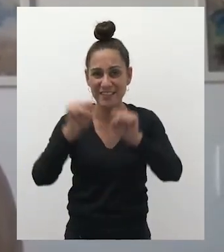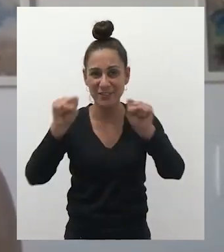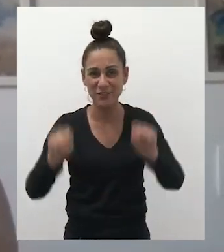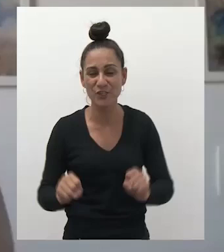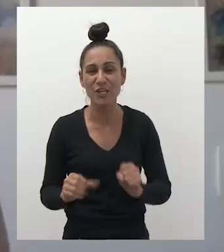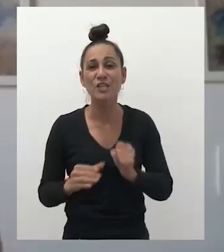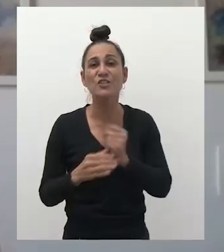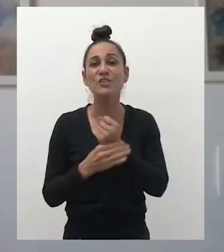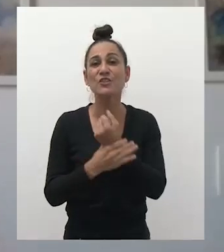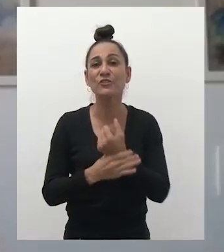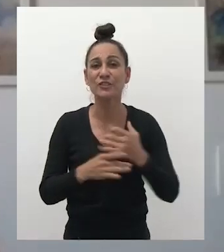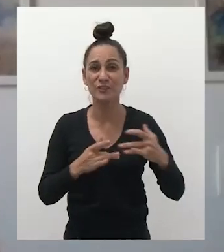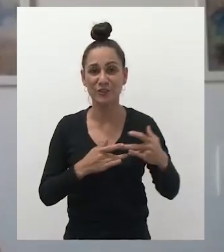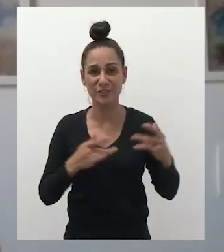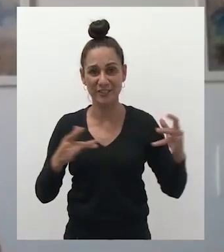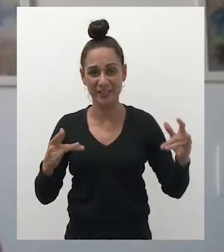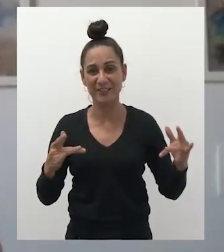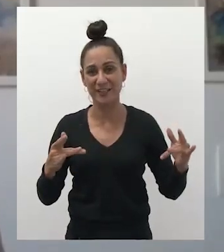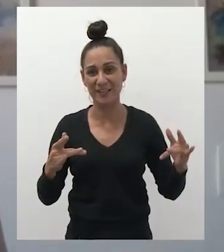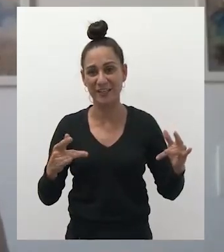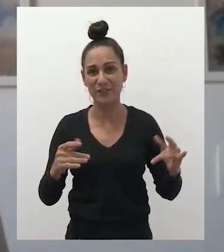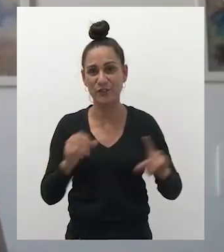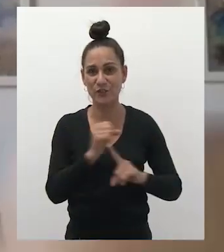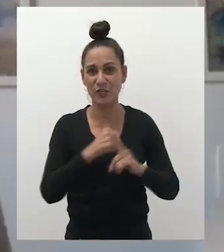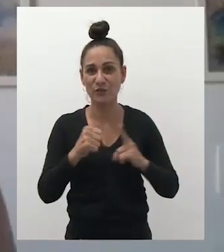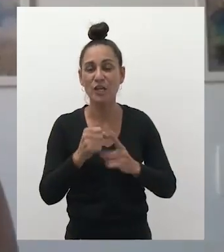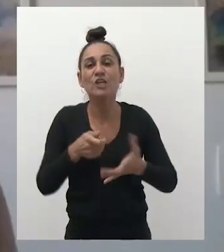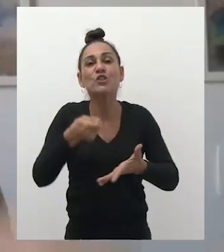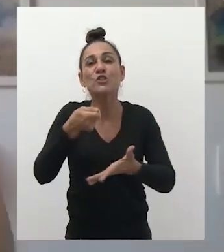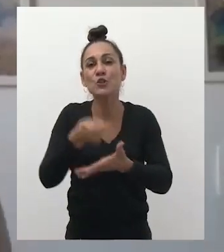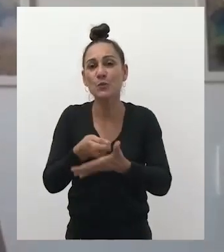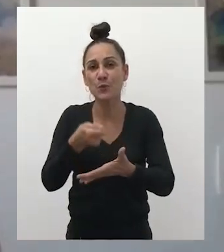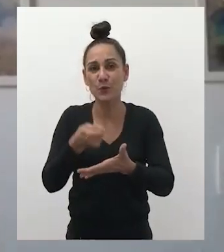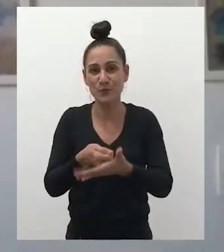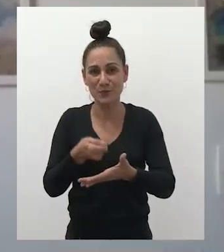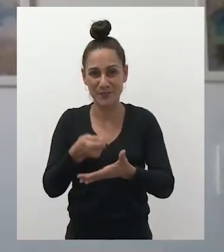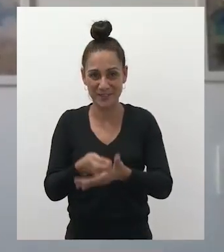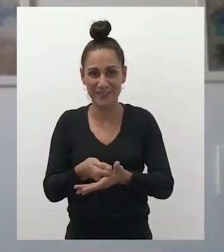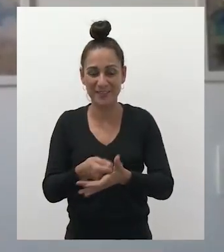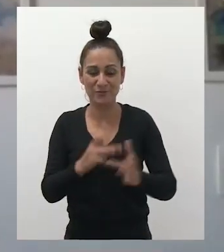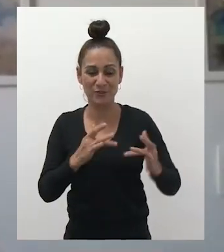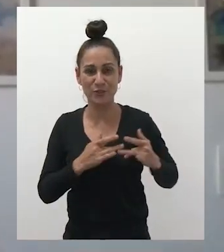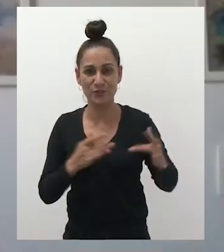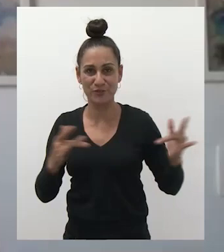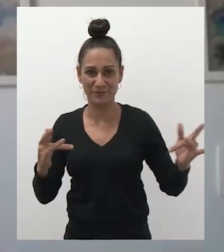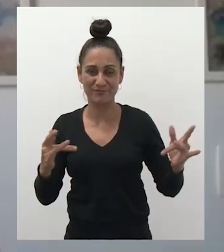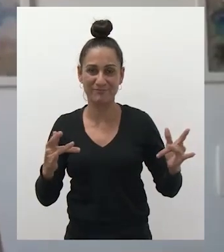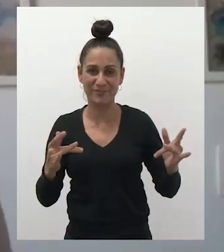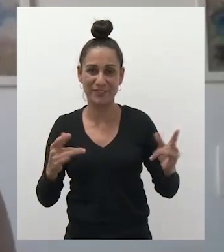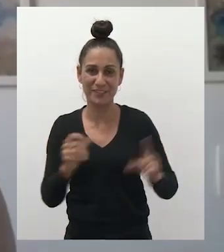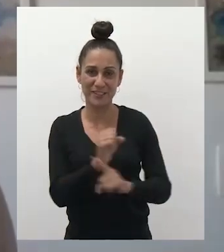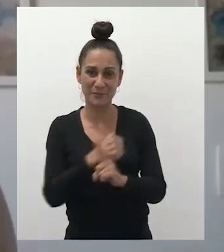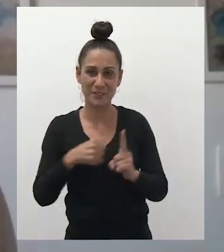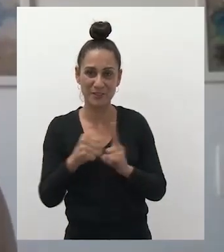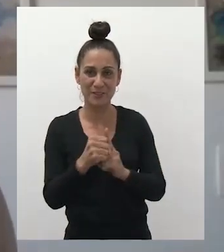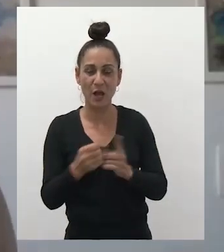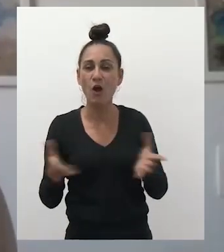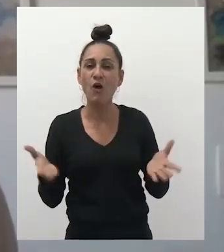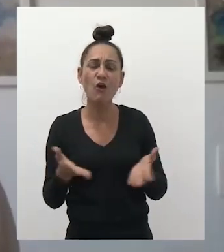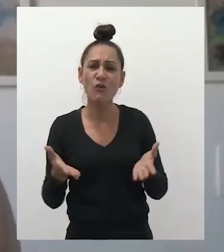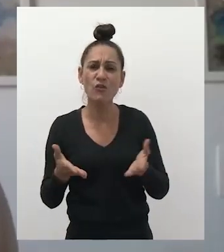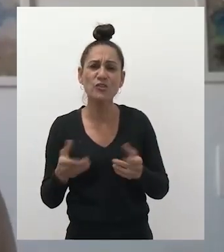de solidariedade social, de imposição aí de uma solidariedade para a sociedade. Hoje, quem